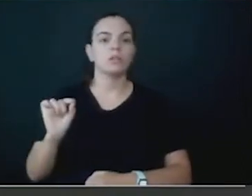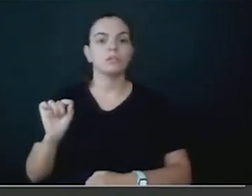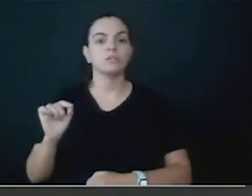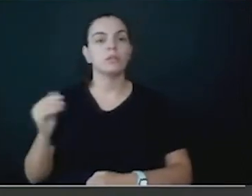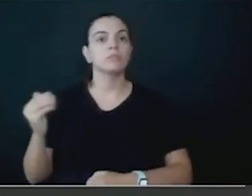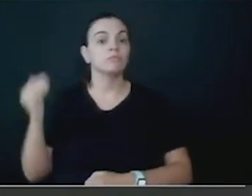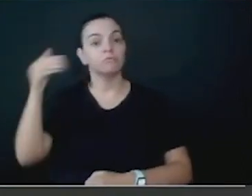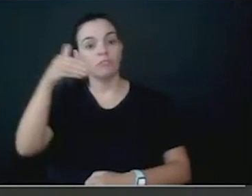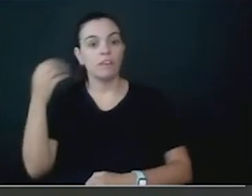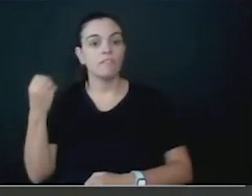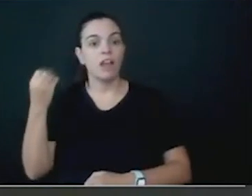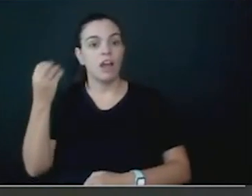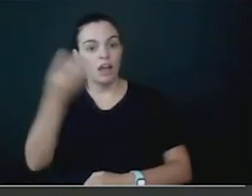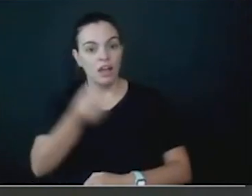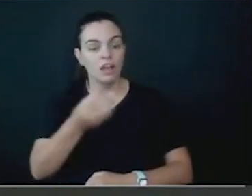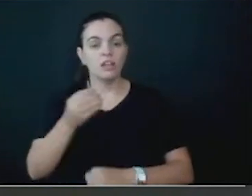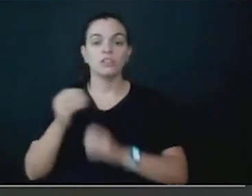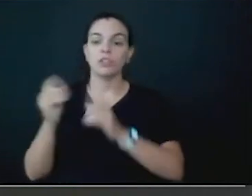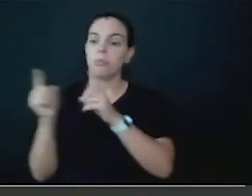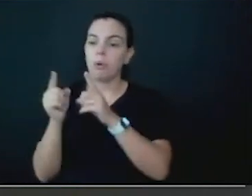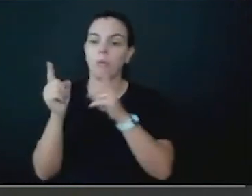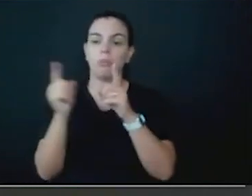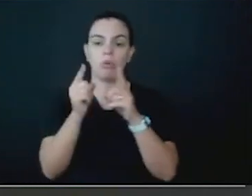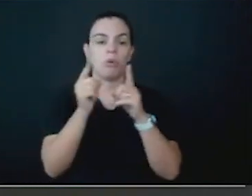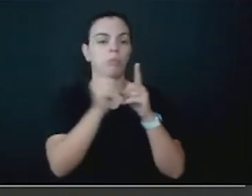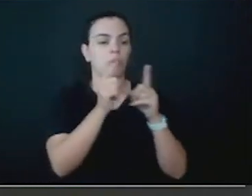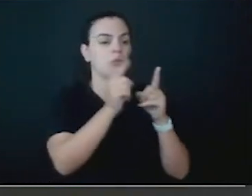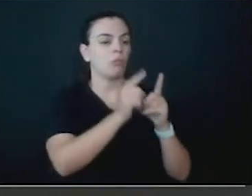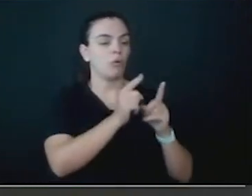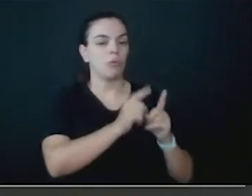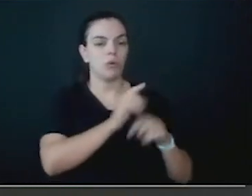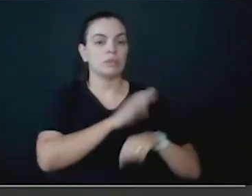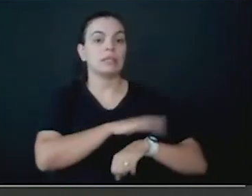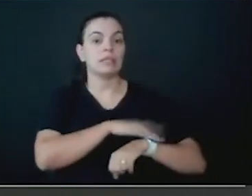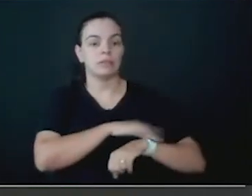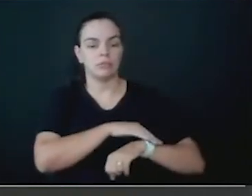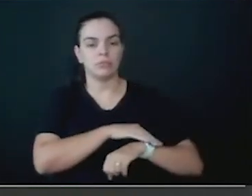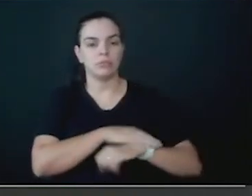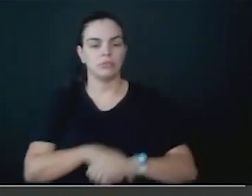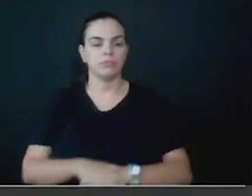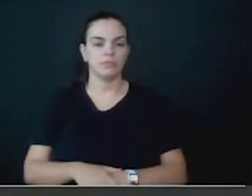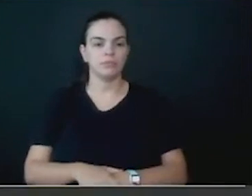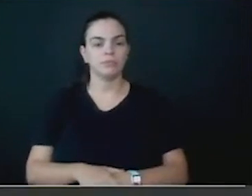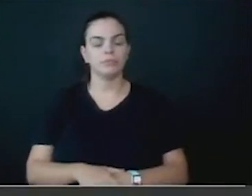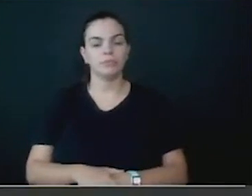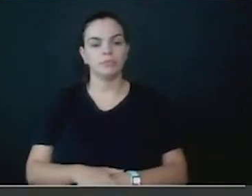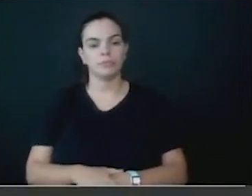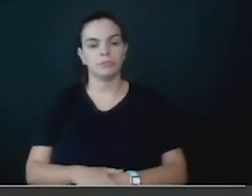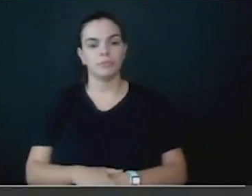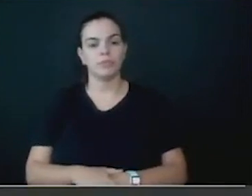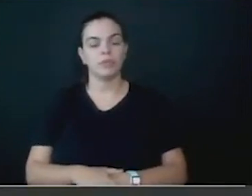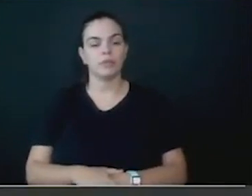lugar, sim, para aumentar o rol cultural aí de visita, né? Mas, apesar disso, a gente tem outro